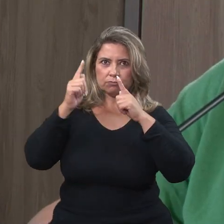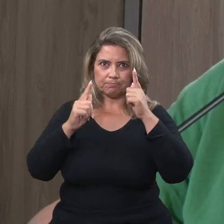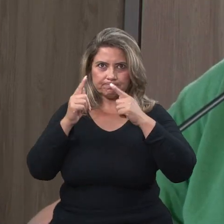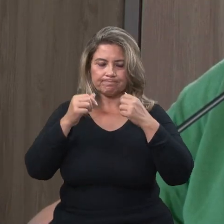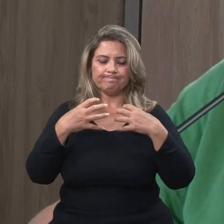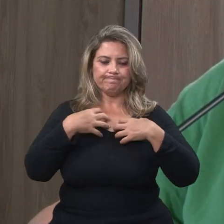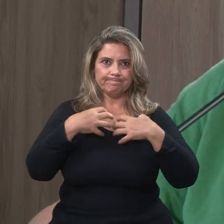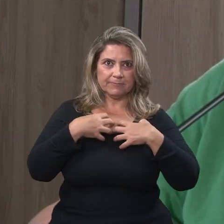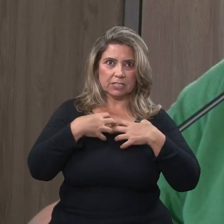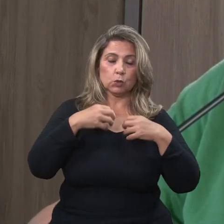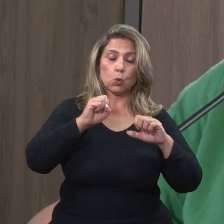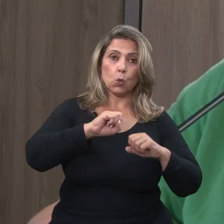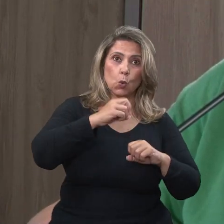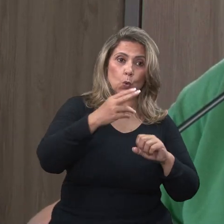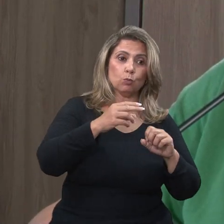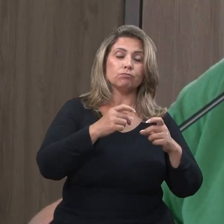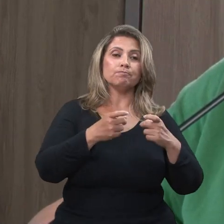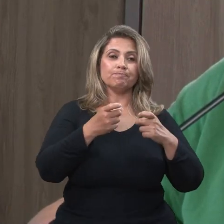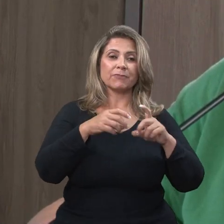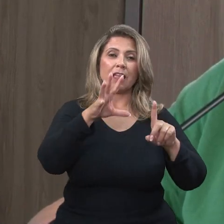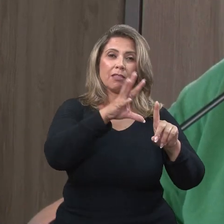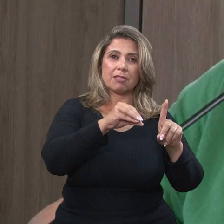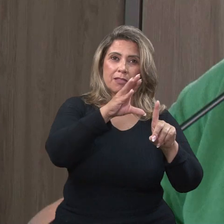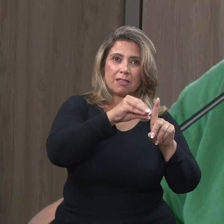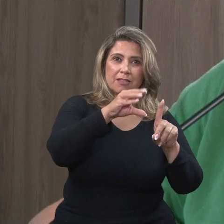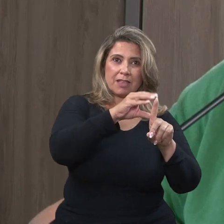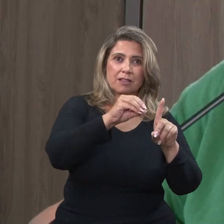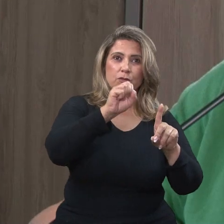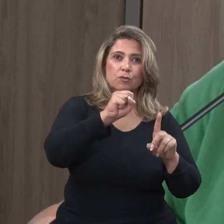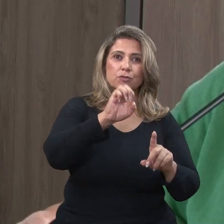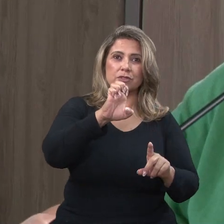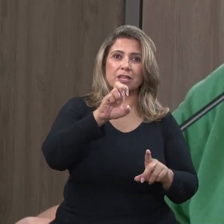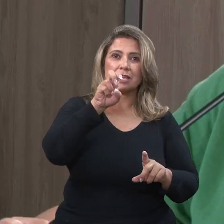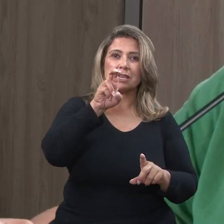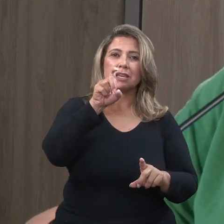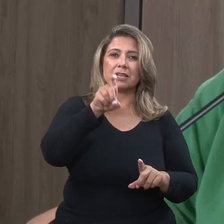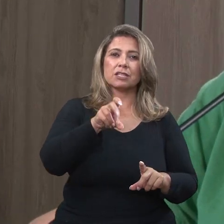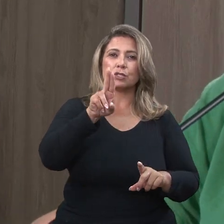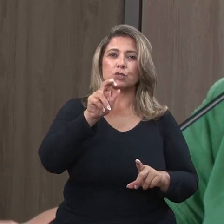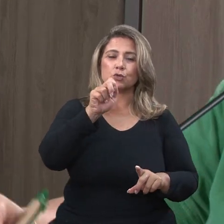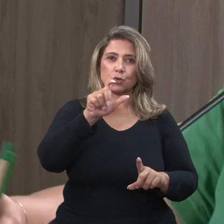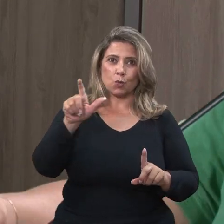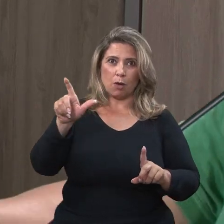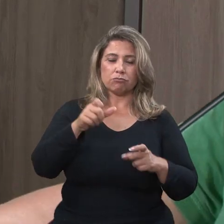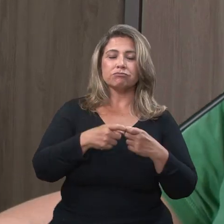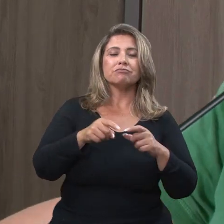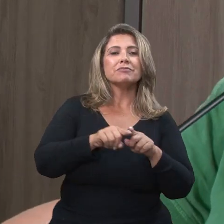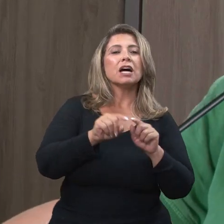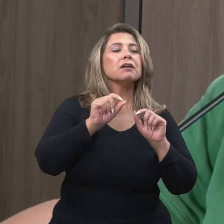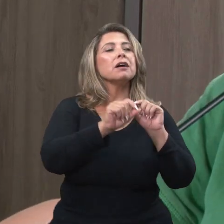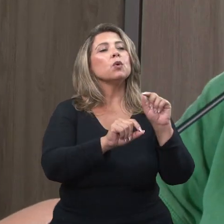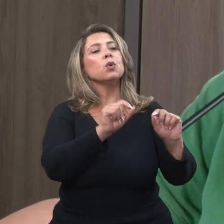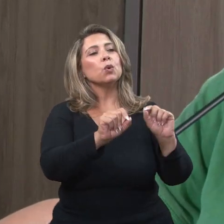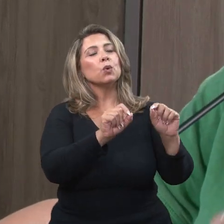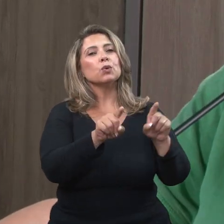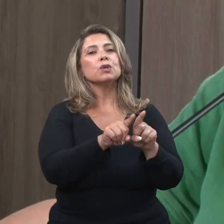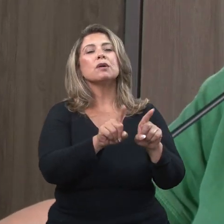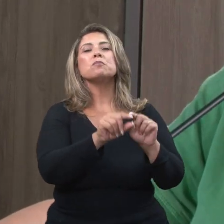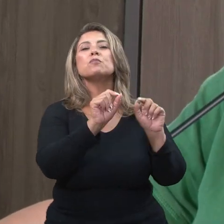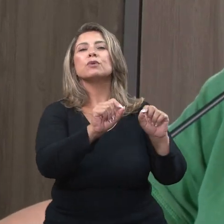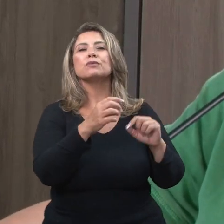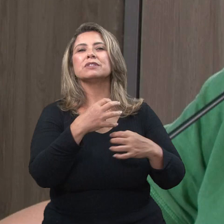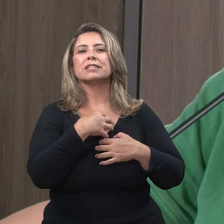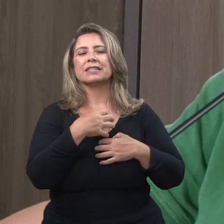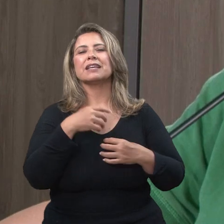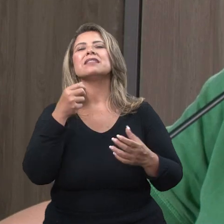desse programa do assédio sexual, que realmente vitima muitas mulheres, né? O servidor público tem